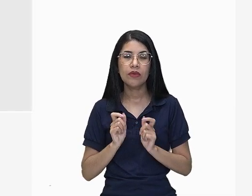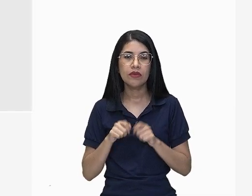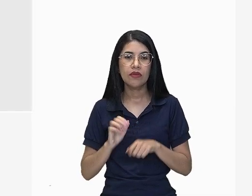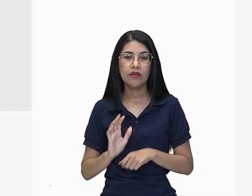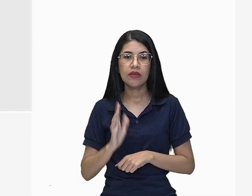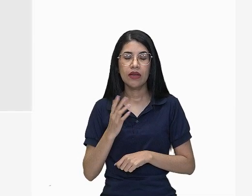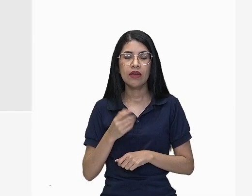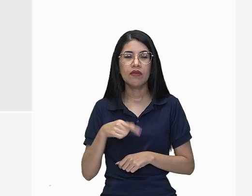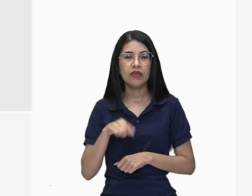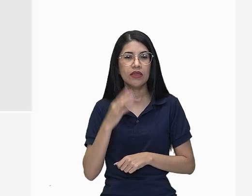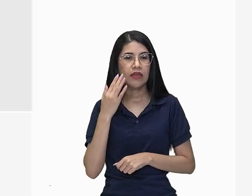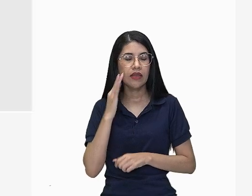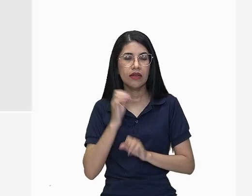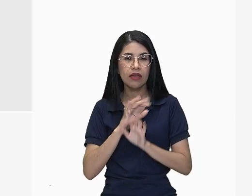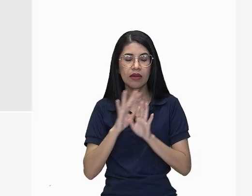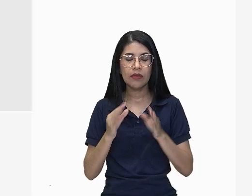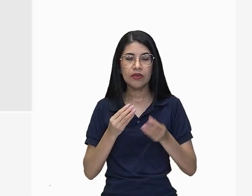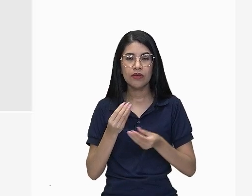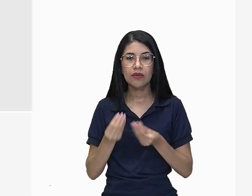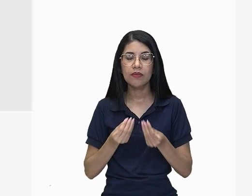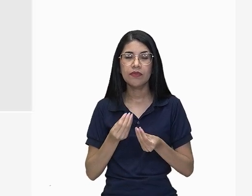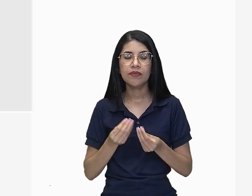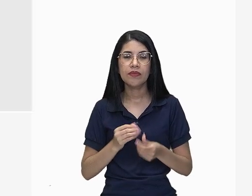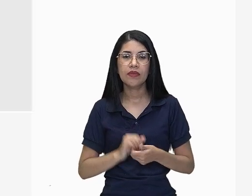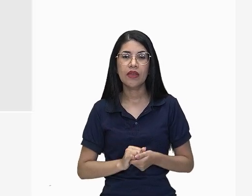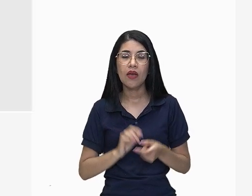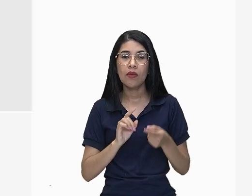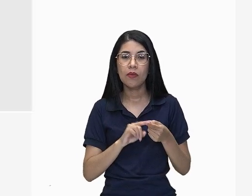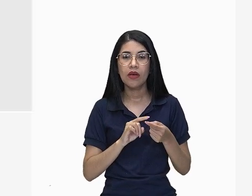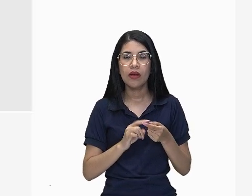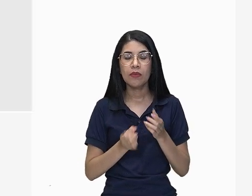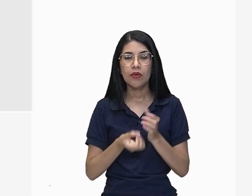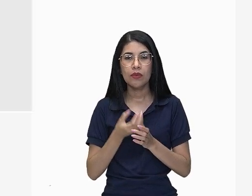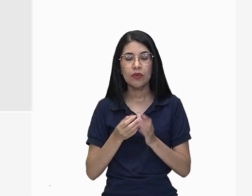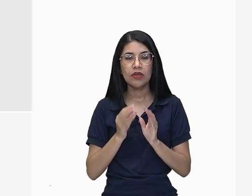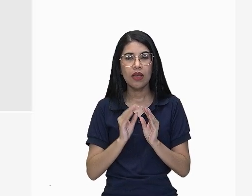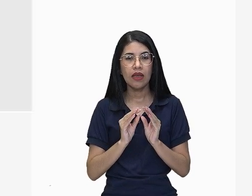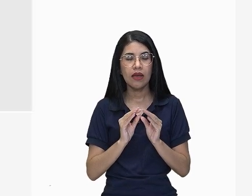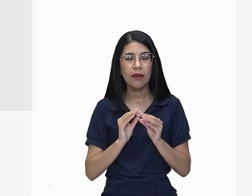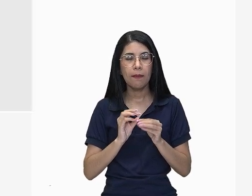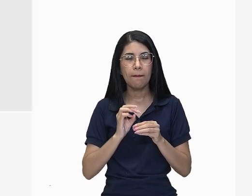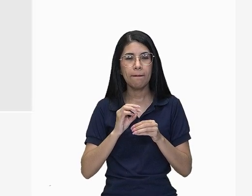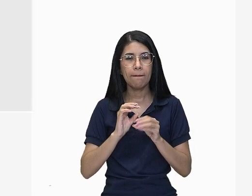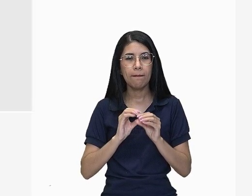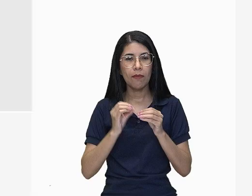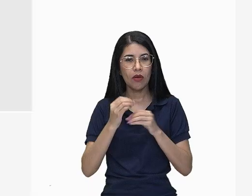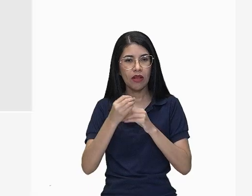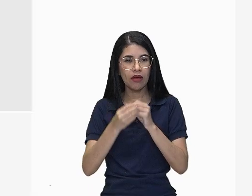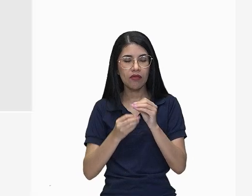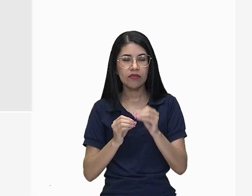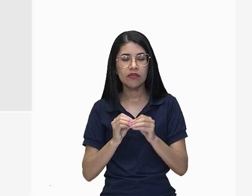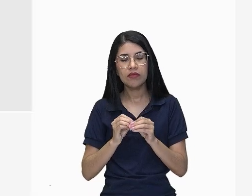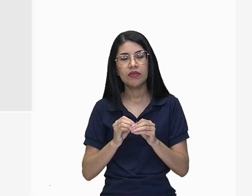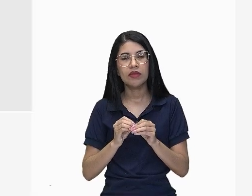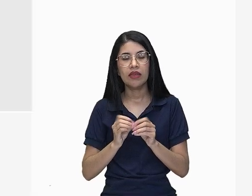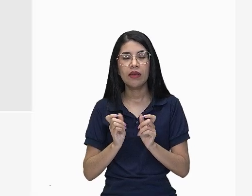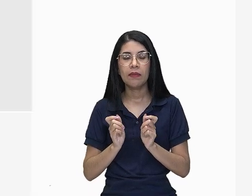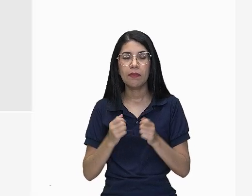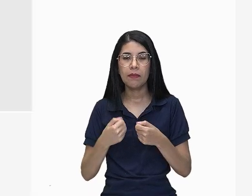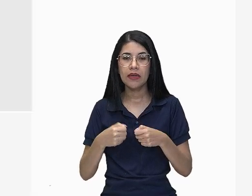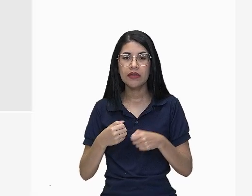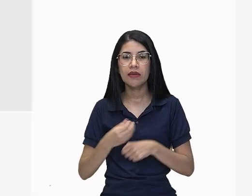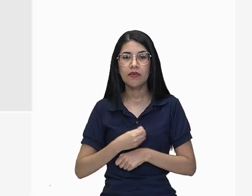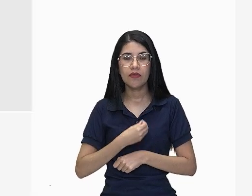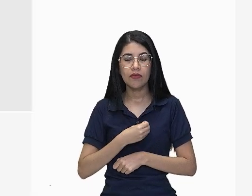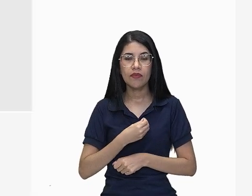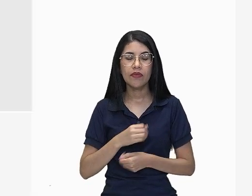que é a primária definição, é a produção de macromoléculas essenciais para a vida. Tá? Então, na planta, nós temos essa parte,